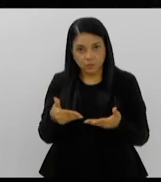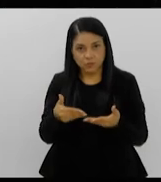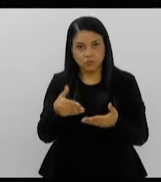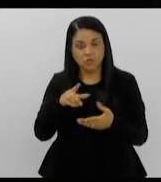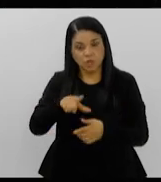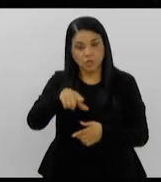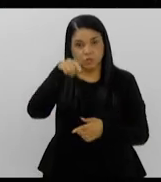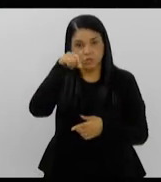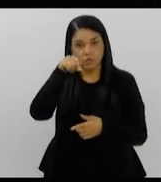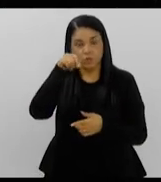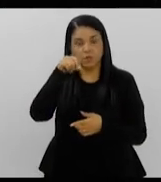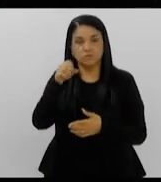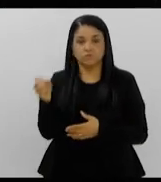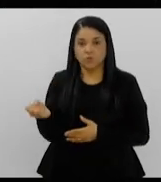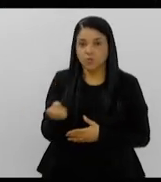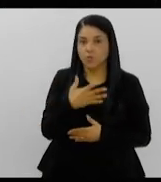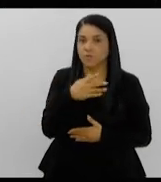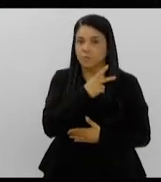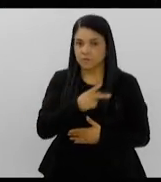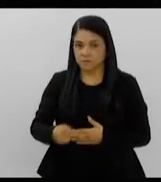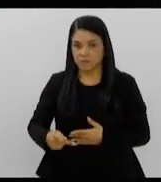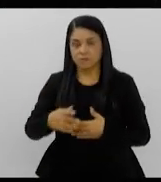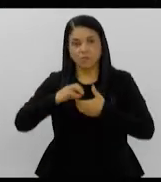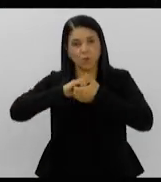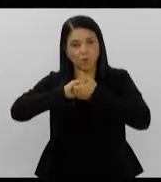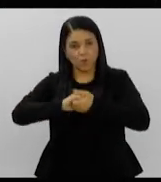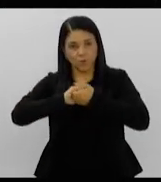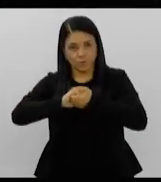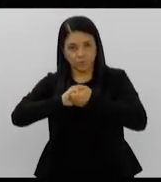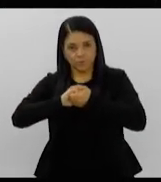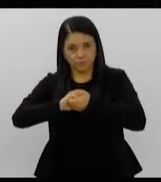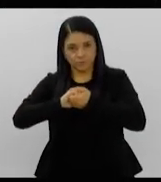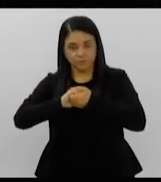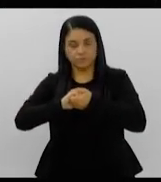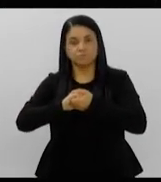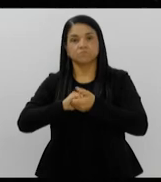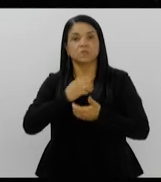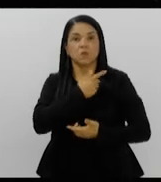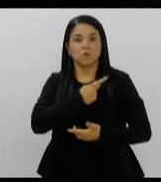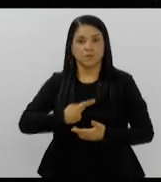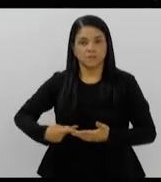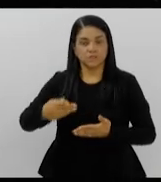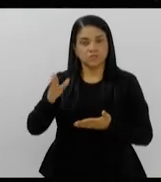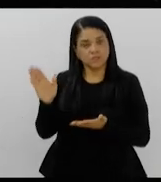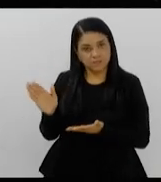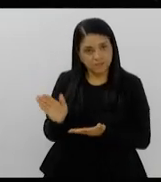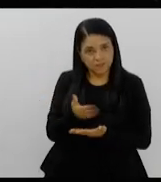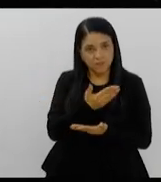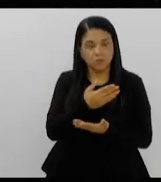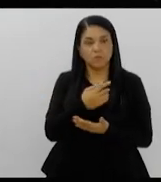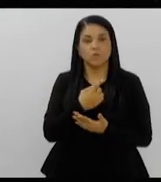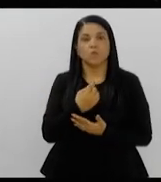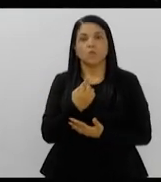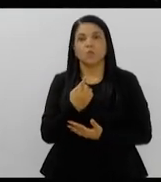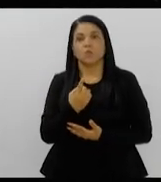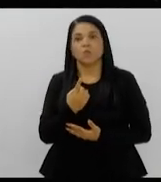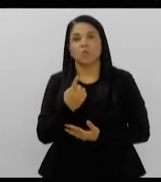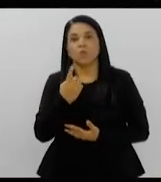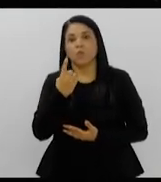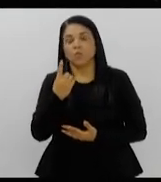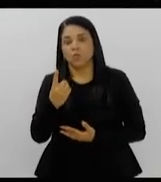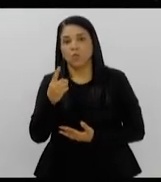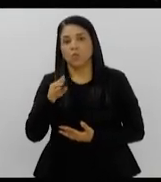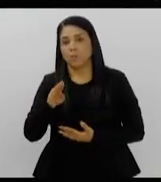novo presidente, cumprimentar o presidente que saiu, que teve um mandato, de um biênio